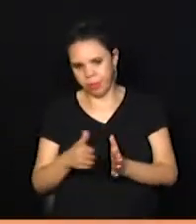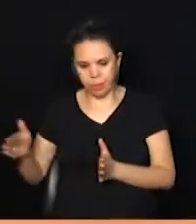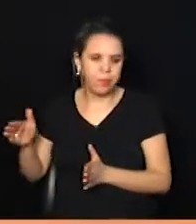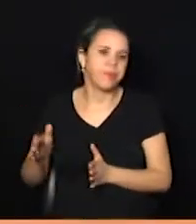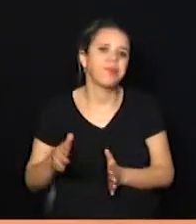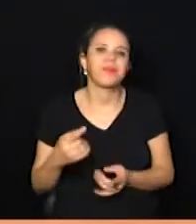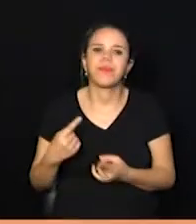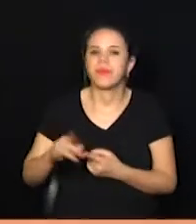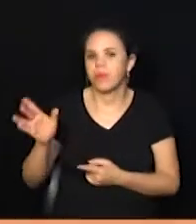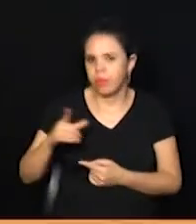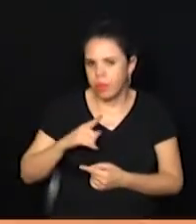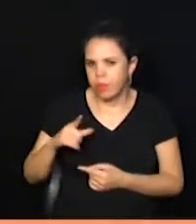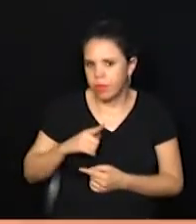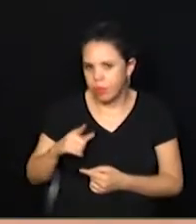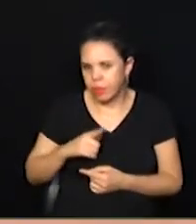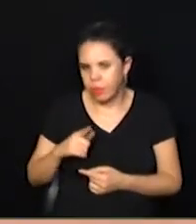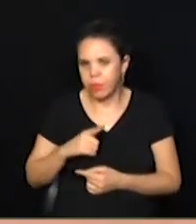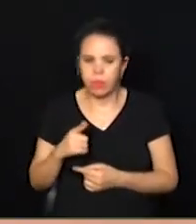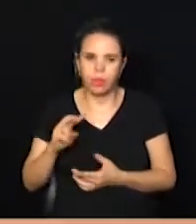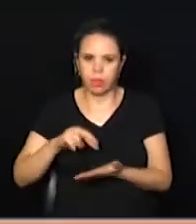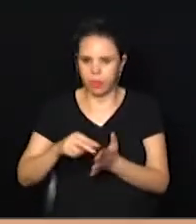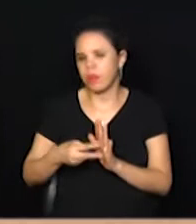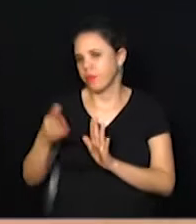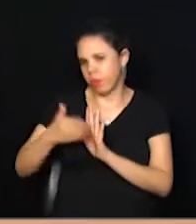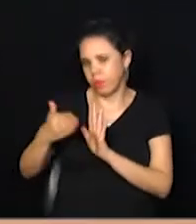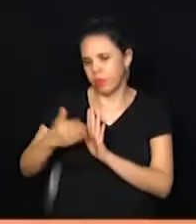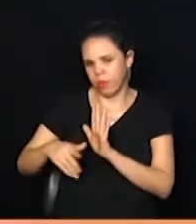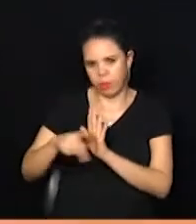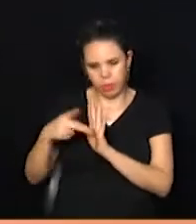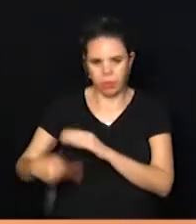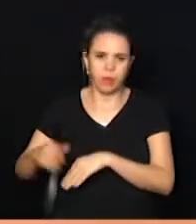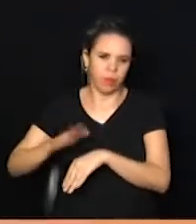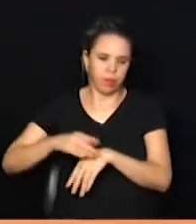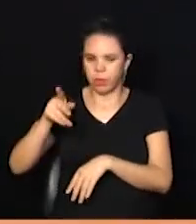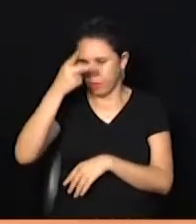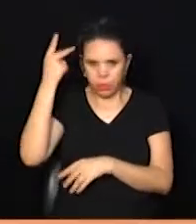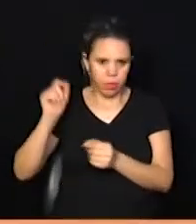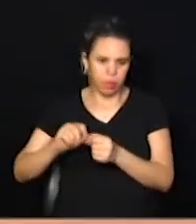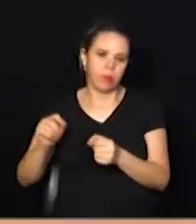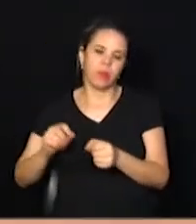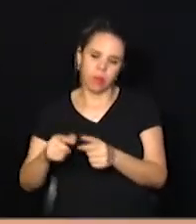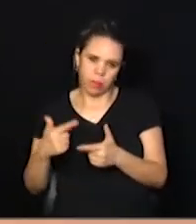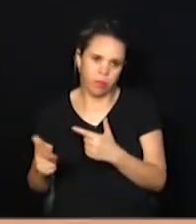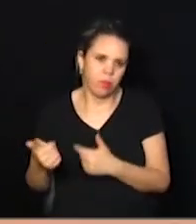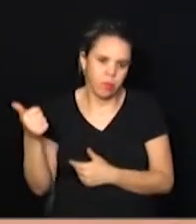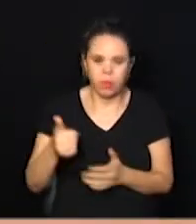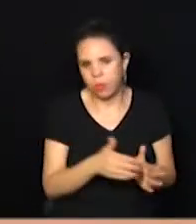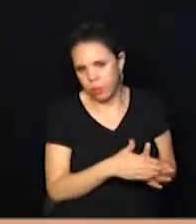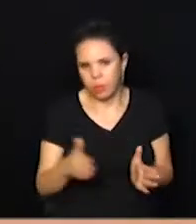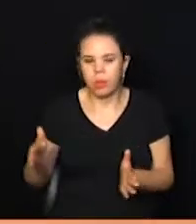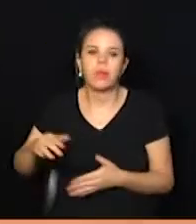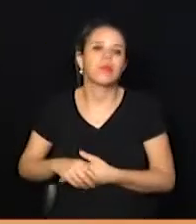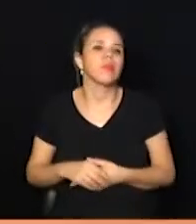é porque já existem os indícios suficientes de autoria. Então, houve a primeira fase